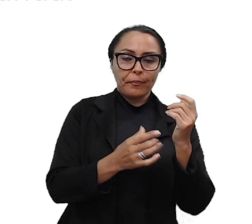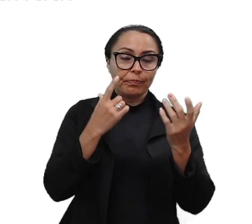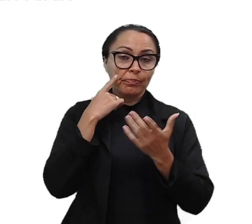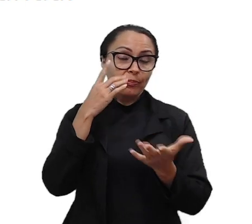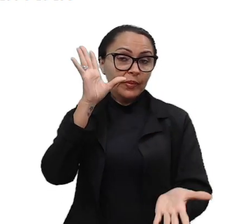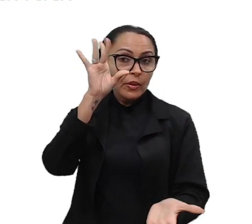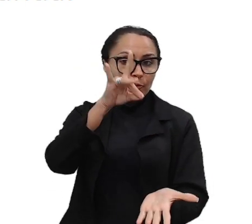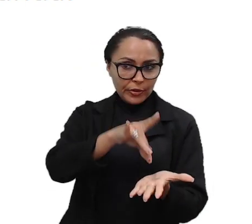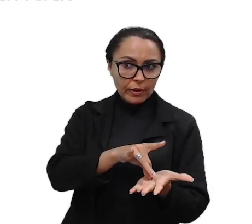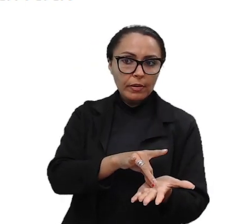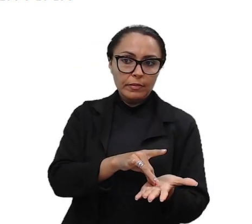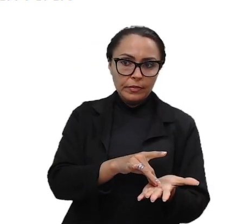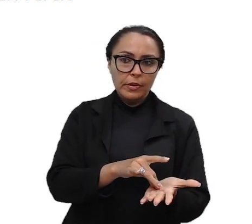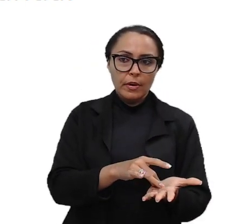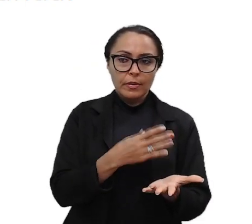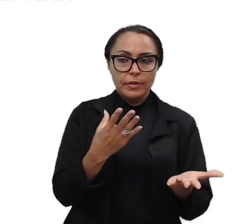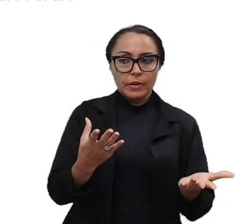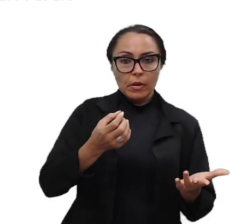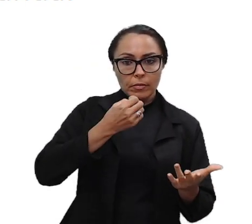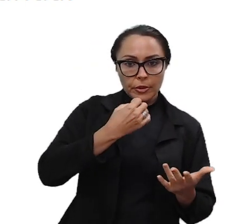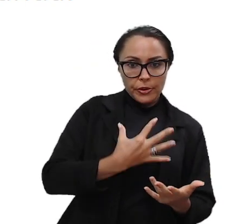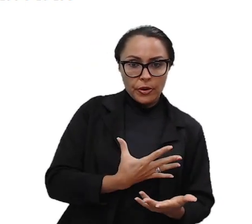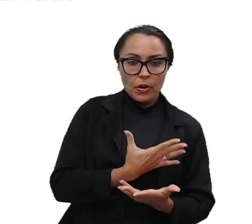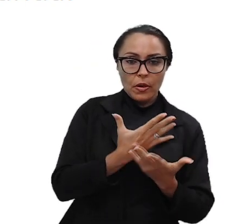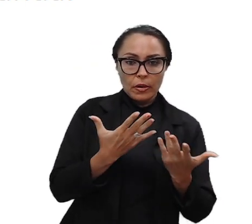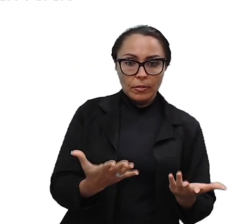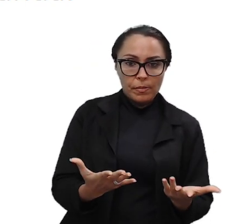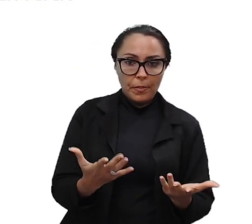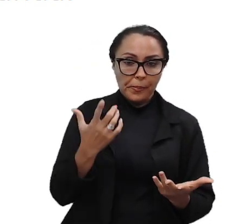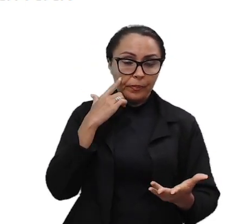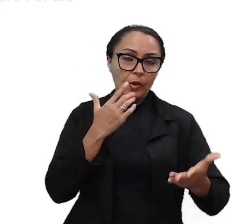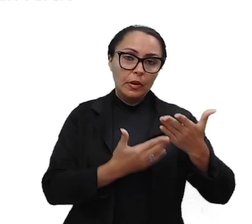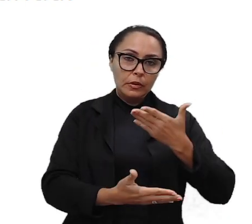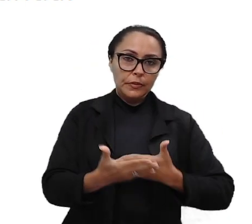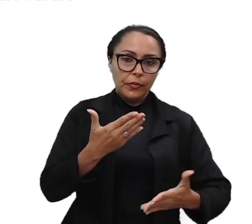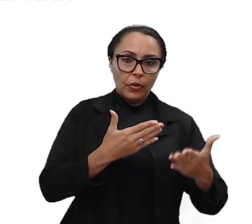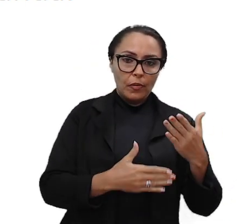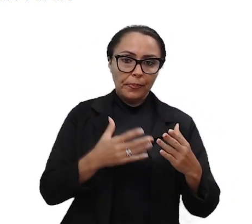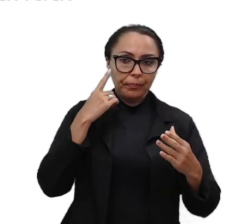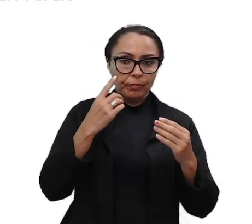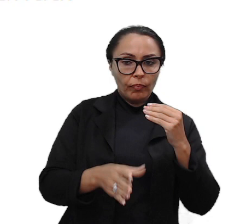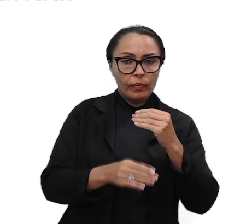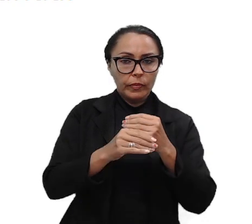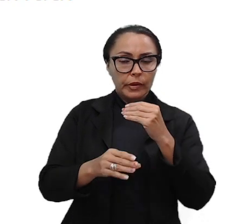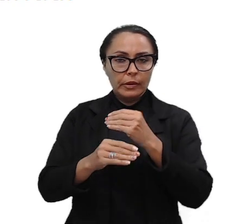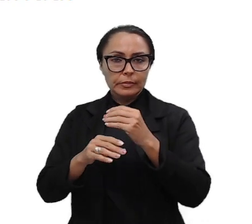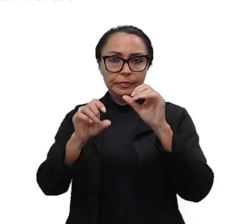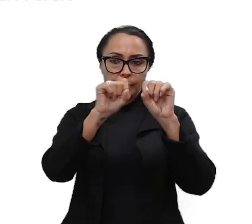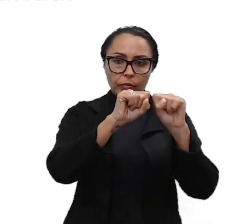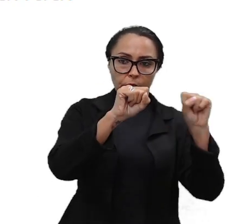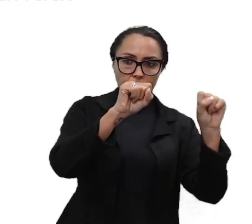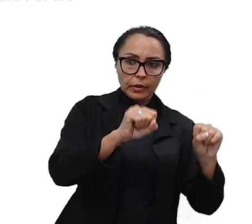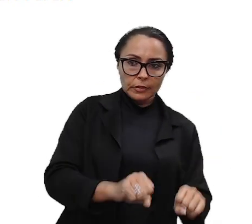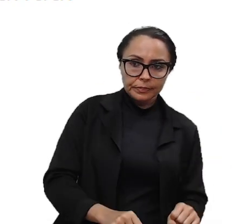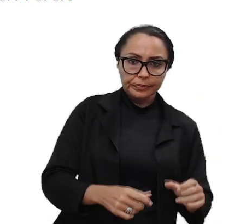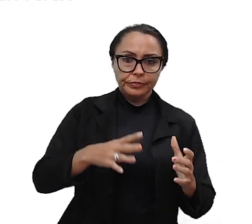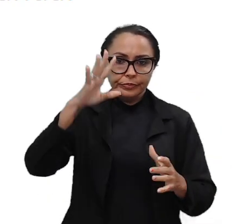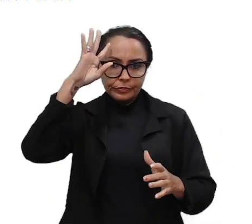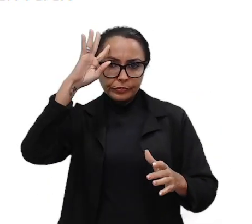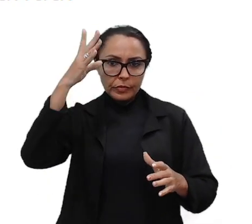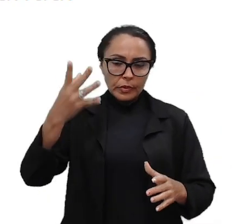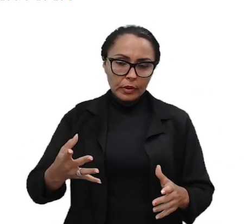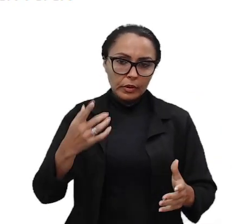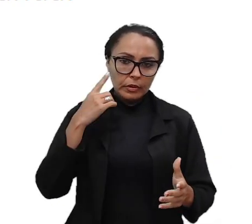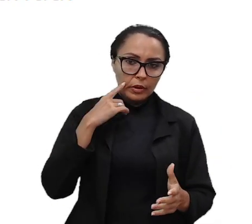a produção eficiente e eficaz de bens. Isso envolve a implementação de sistemas, procedimentos e decisões que